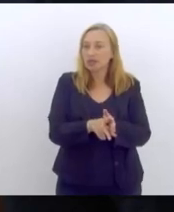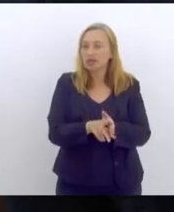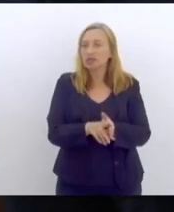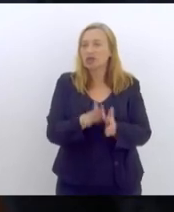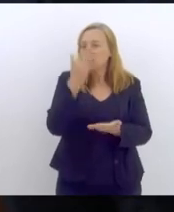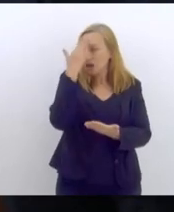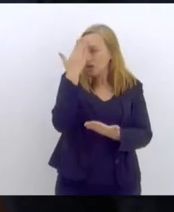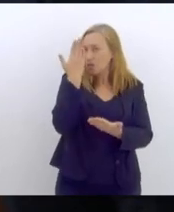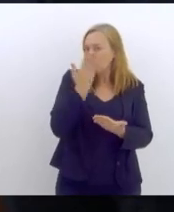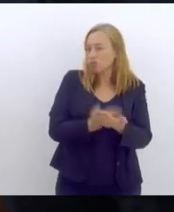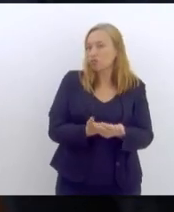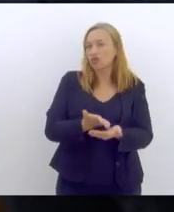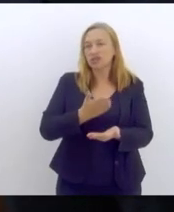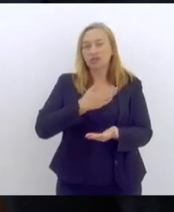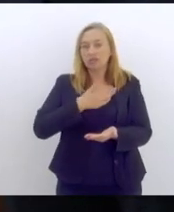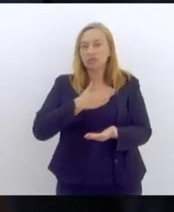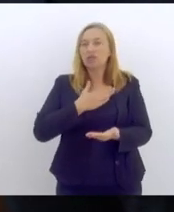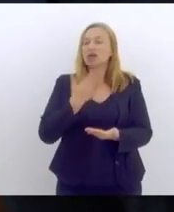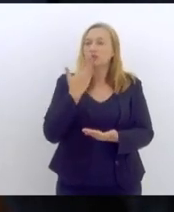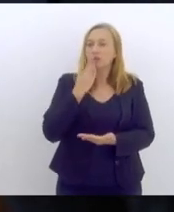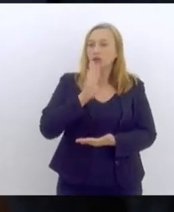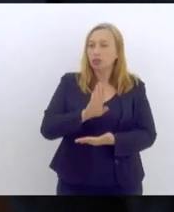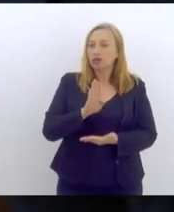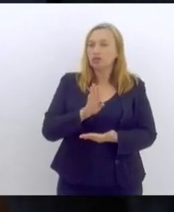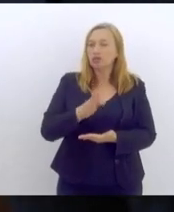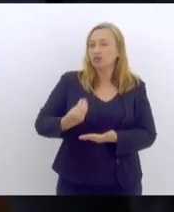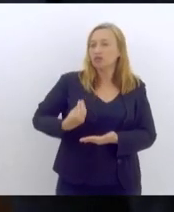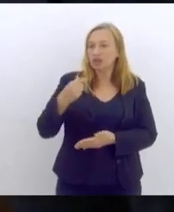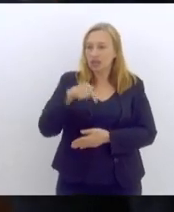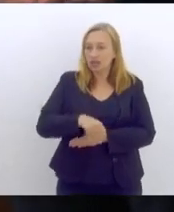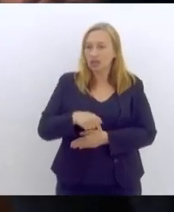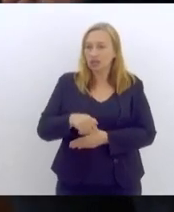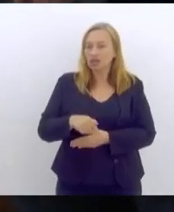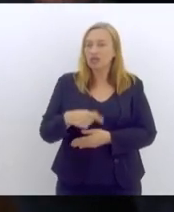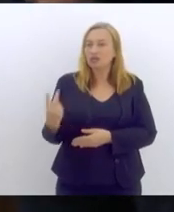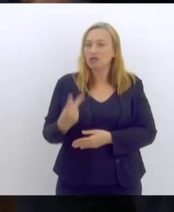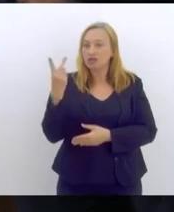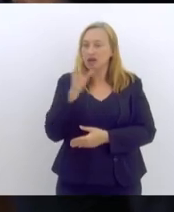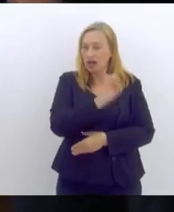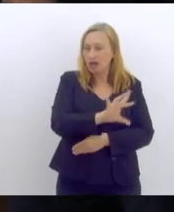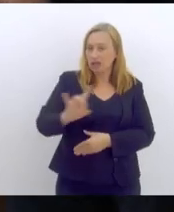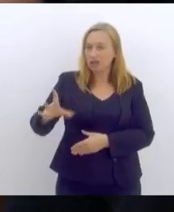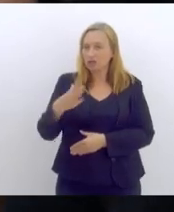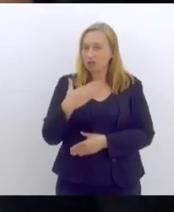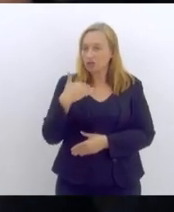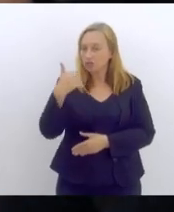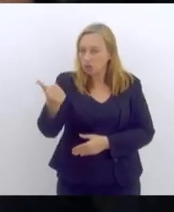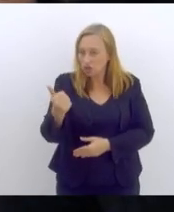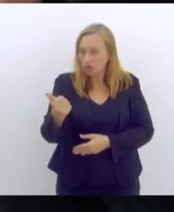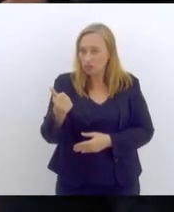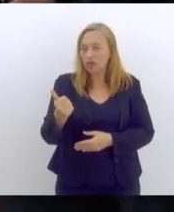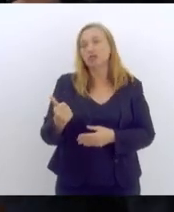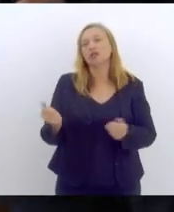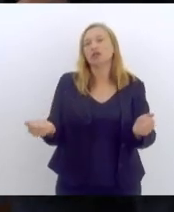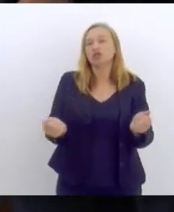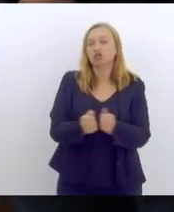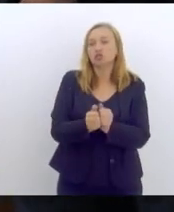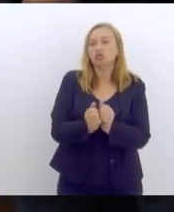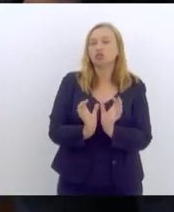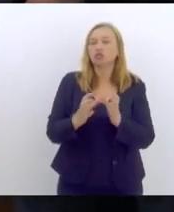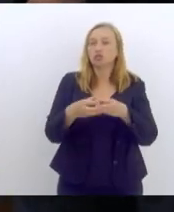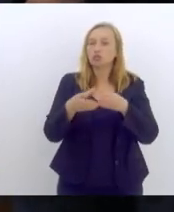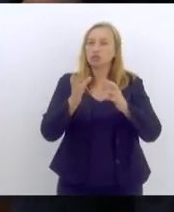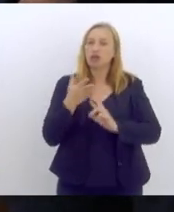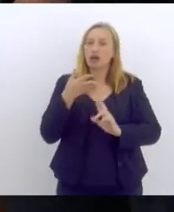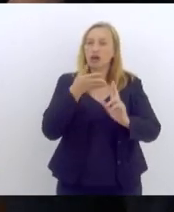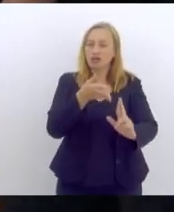e prometo, enquanto aqui estiver, honrar cada voto que recebi a estar à frente desse bloco e ser uma